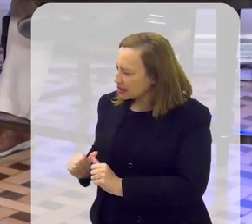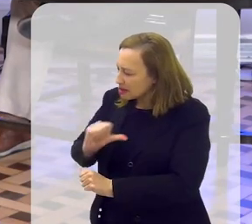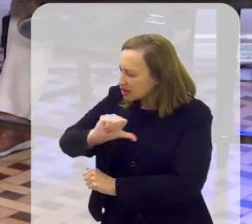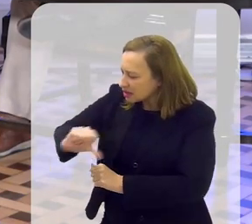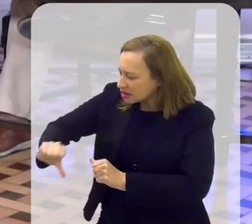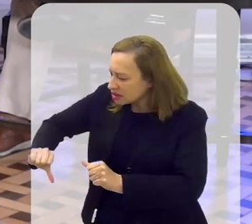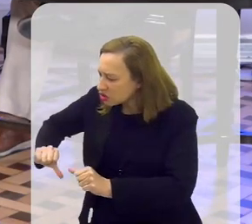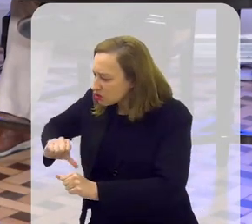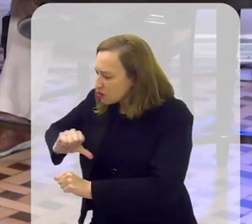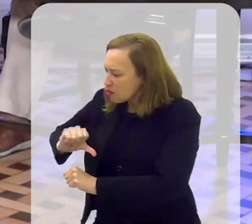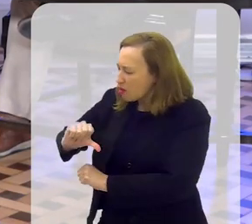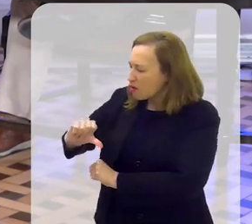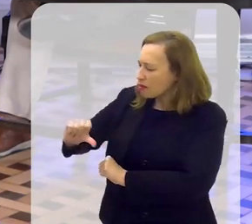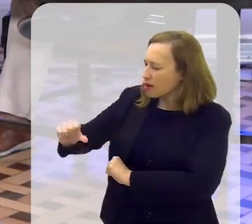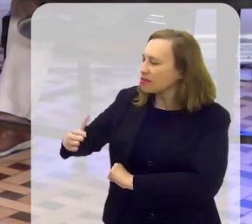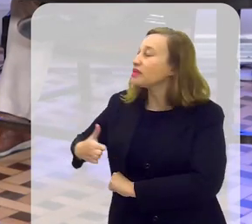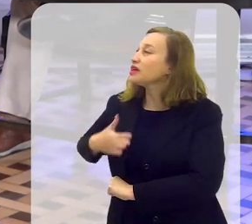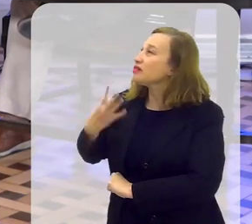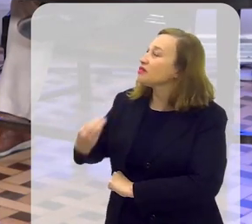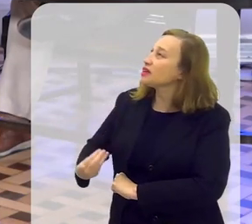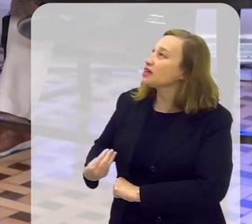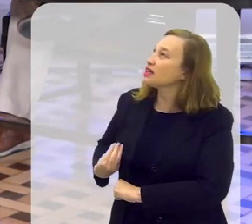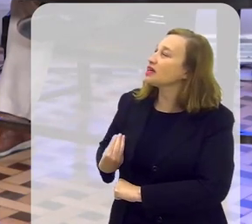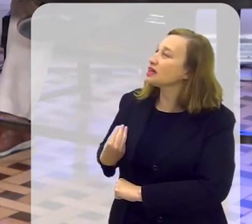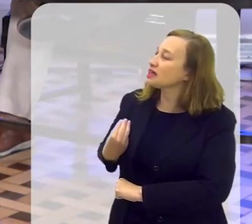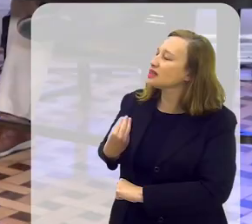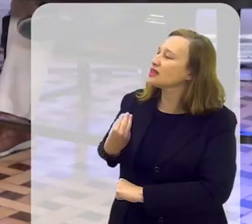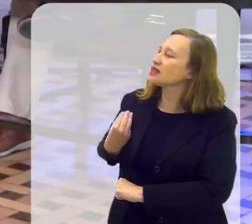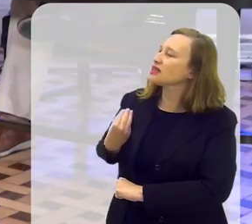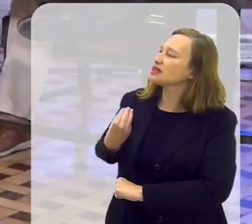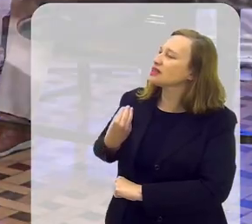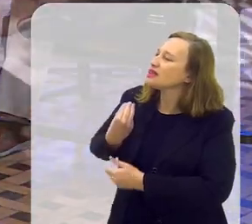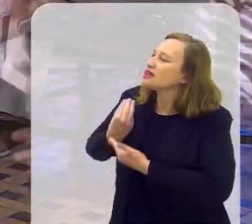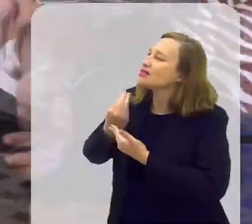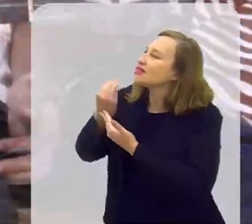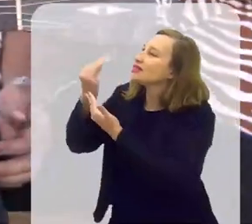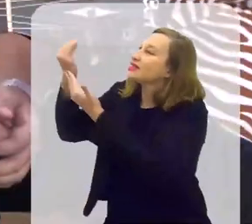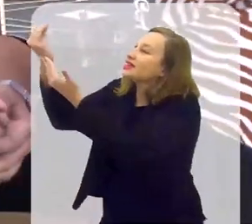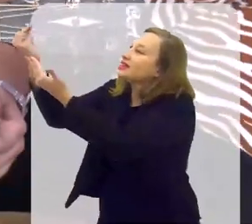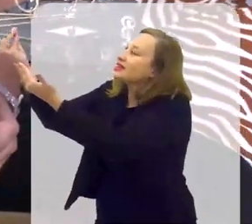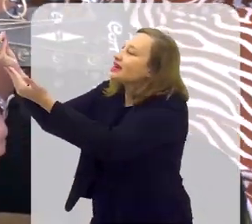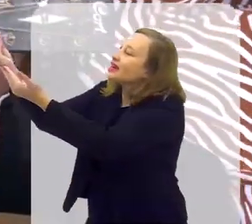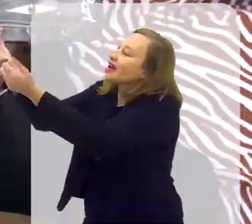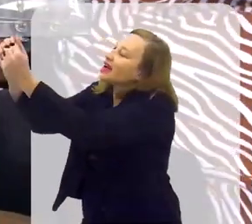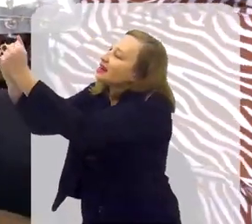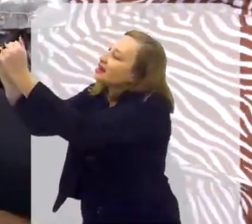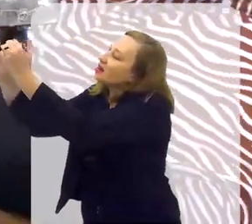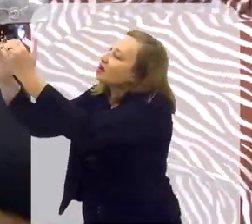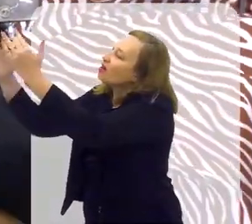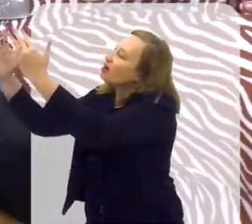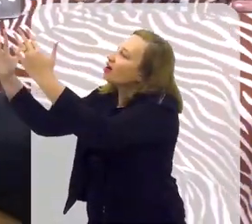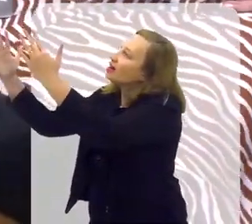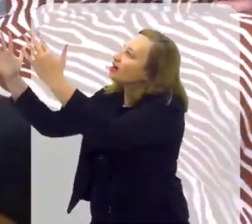direto para fora para sua glória